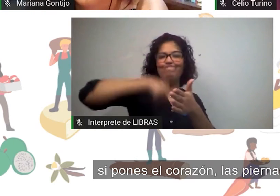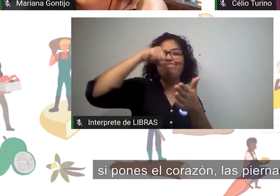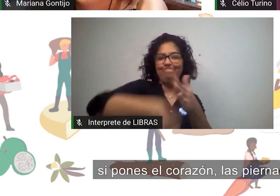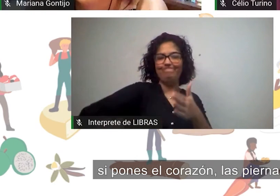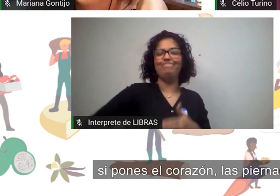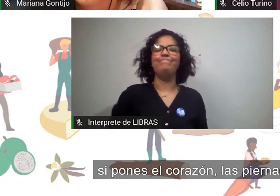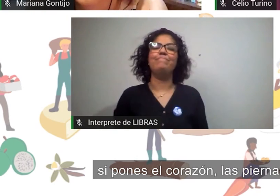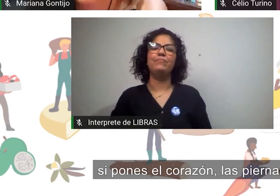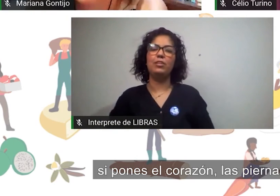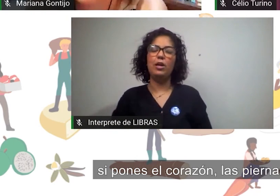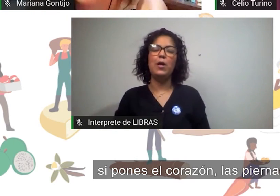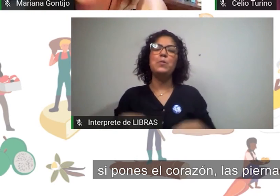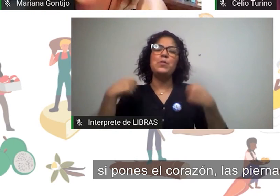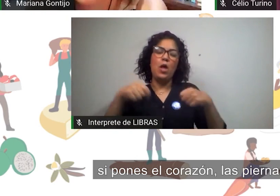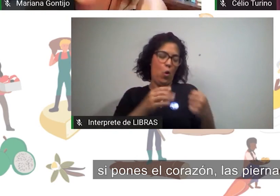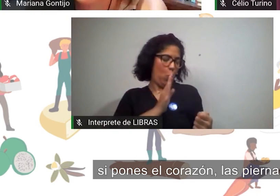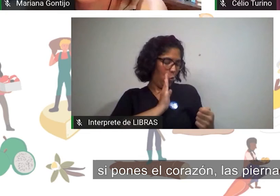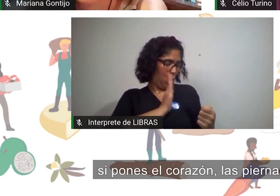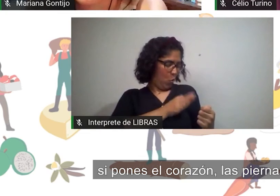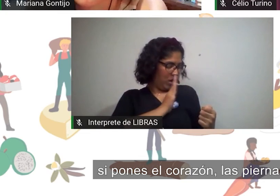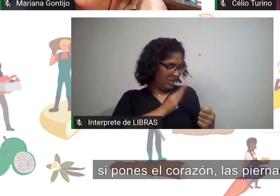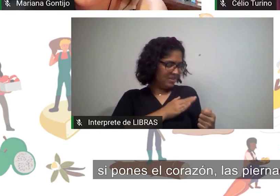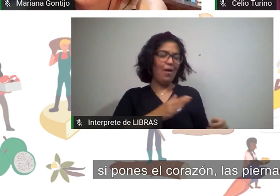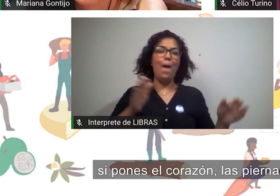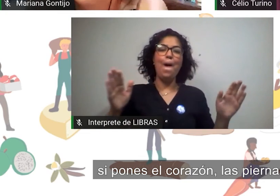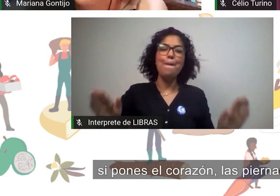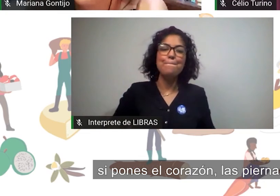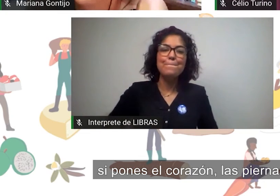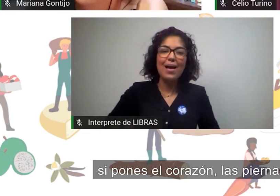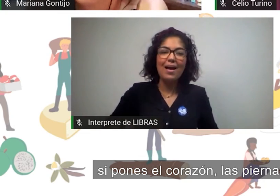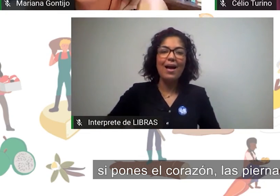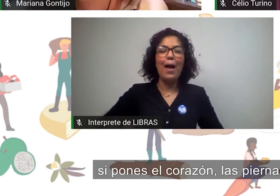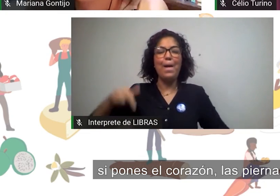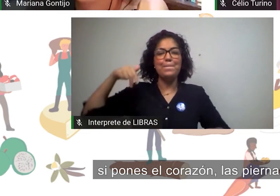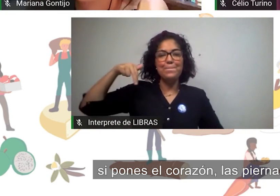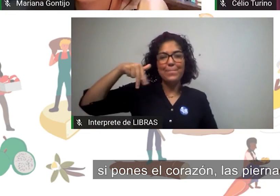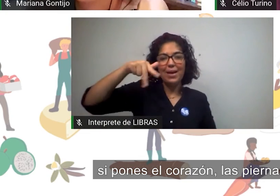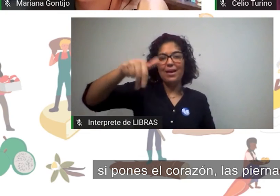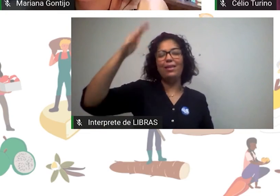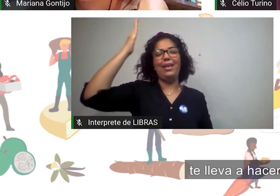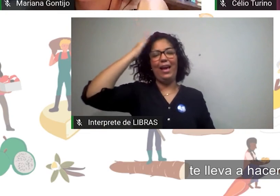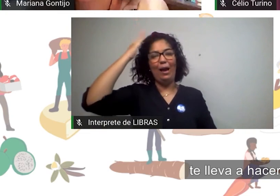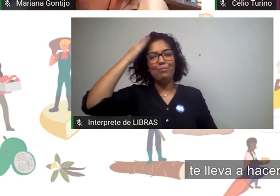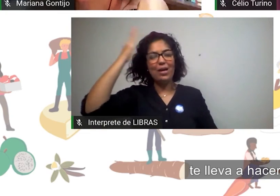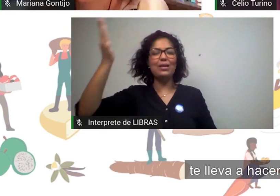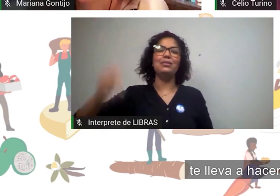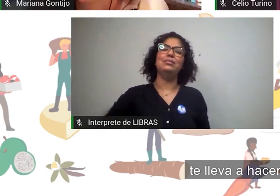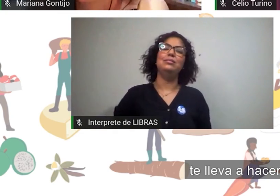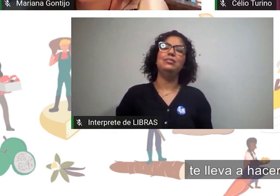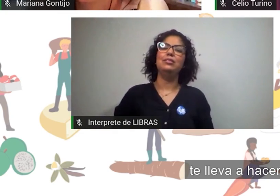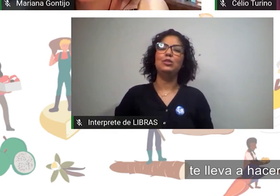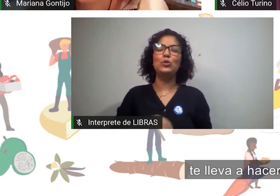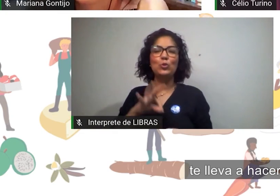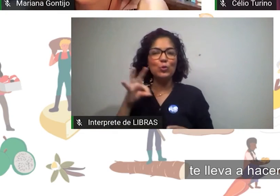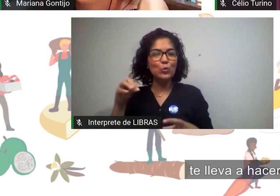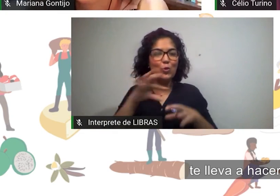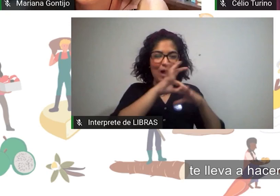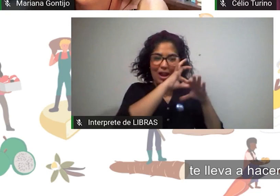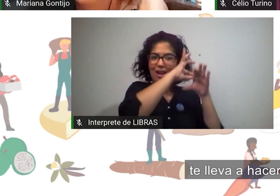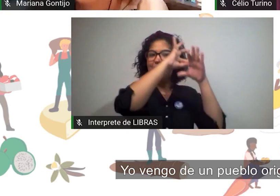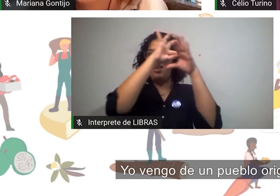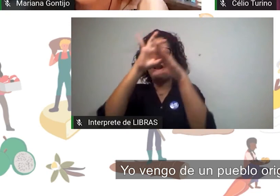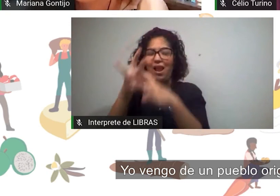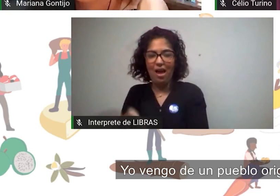teu coração, as tuas pernas, a cabeça e o que tu pensas que tu não tens, mas também te leva a ajudar